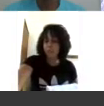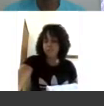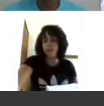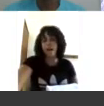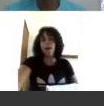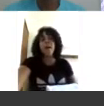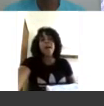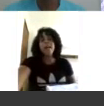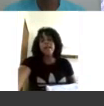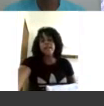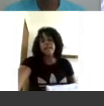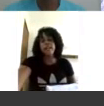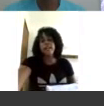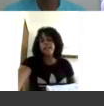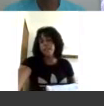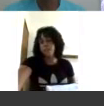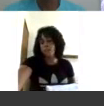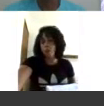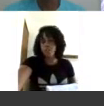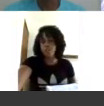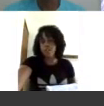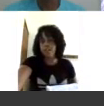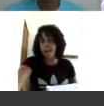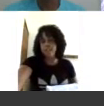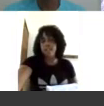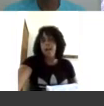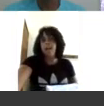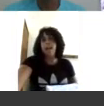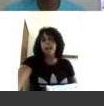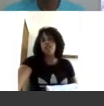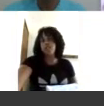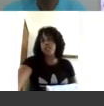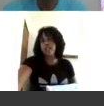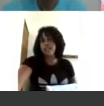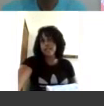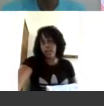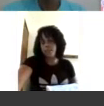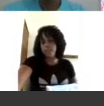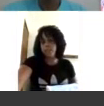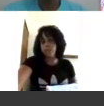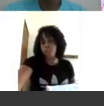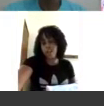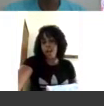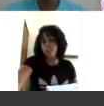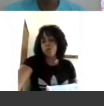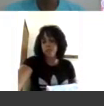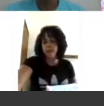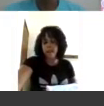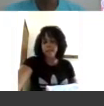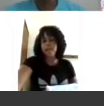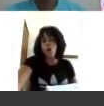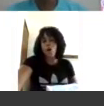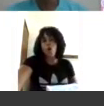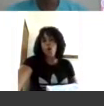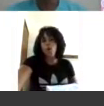antes o plano de aula. E nesses blocos de atividades, a gente trazia temas né, que unia as